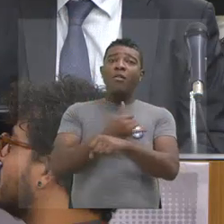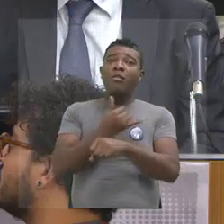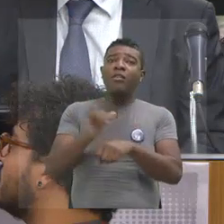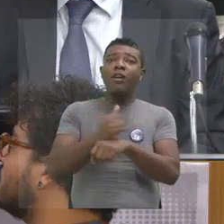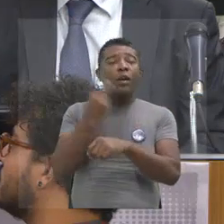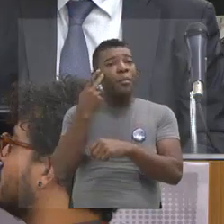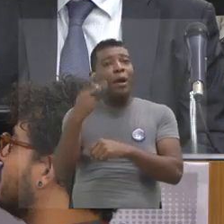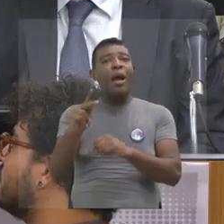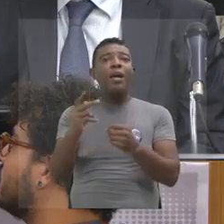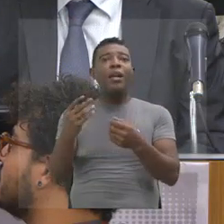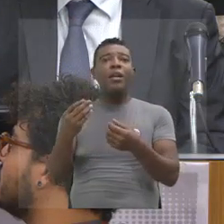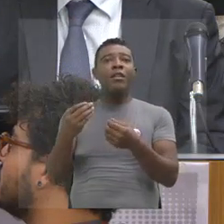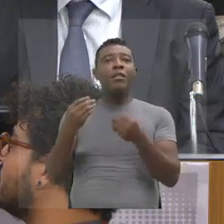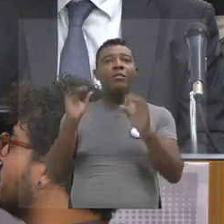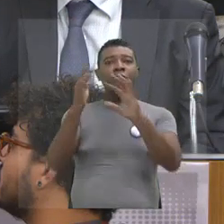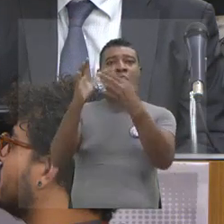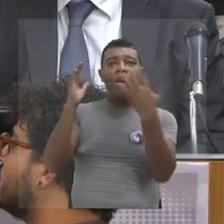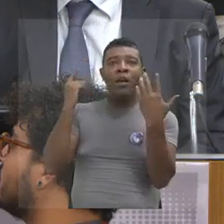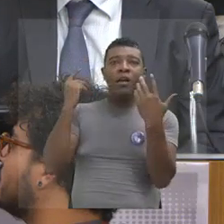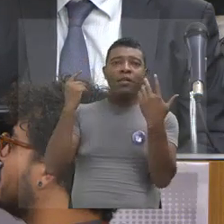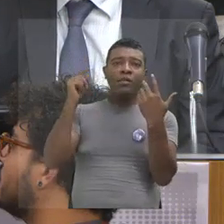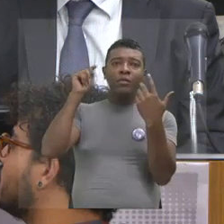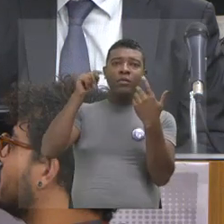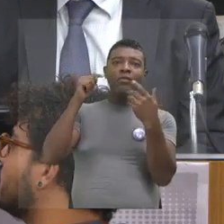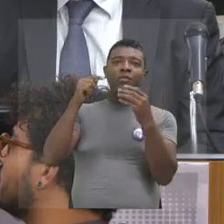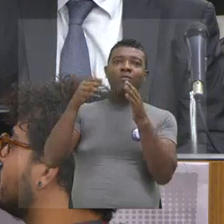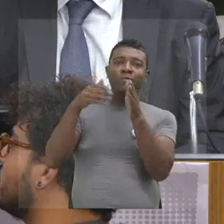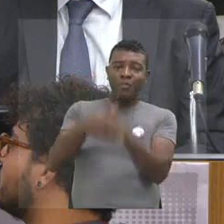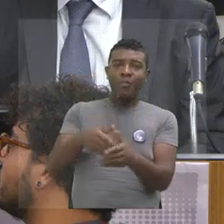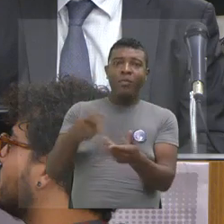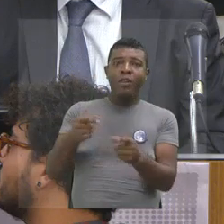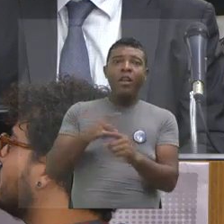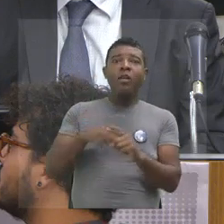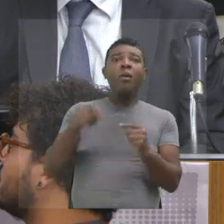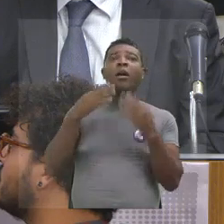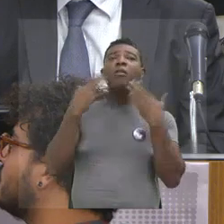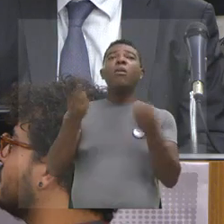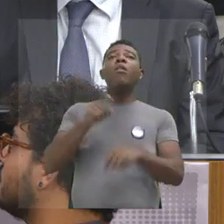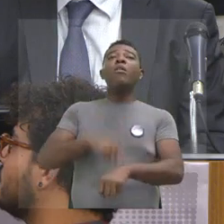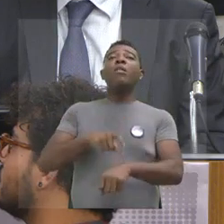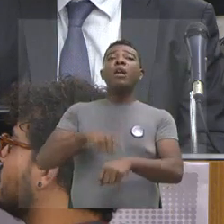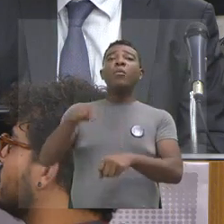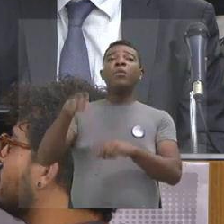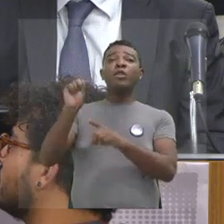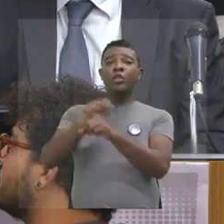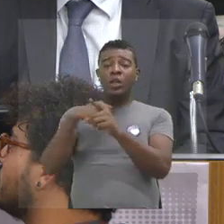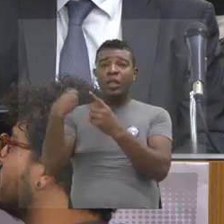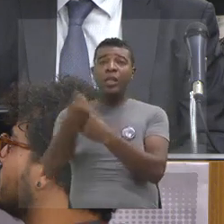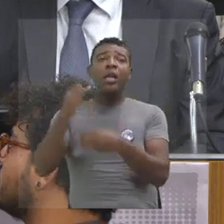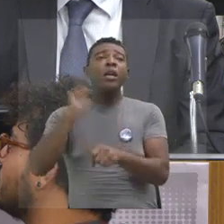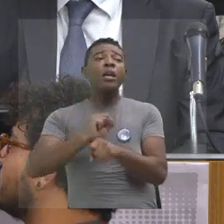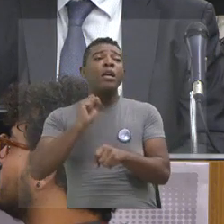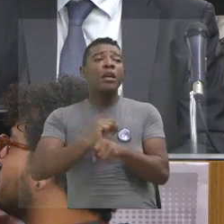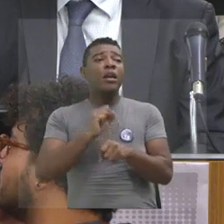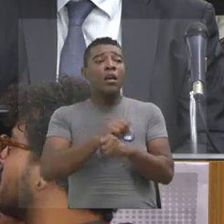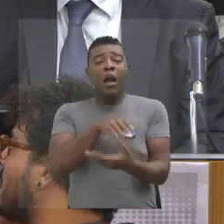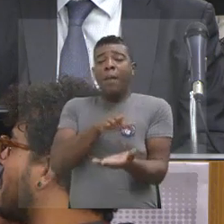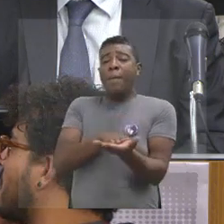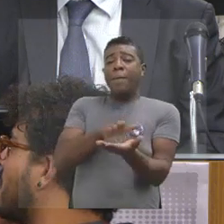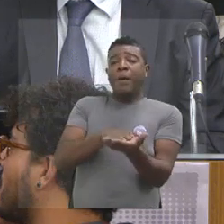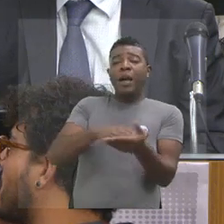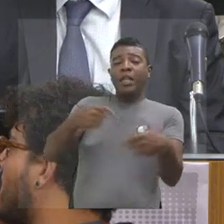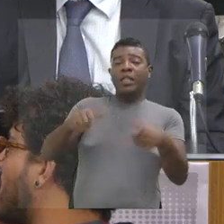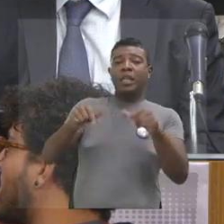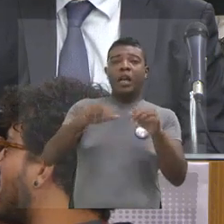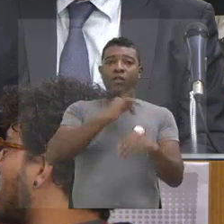mas também entendendo Qual que é o tempo que sociedade espera na prestação de serviço público porque isso é muito importante né E